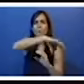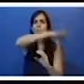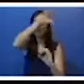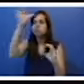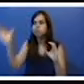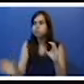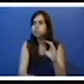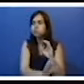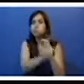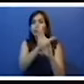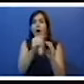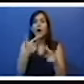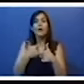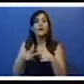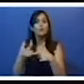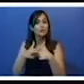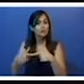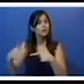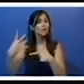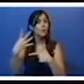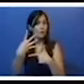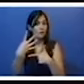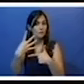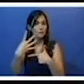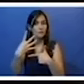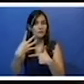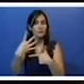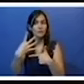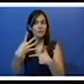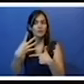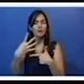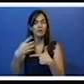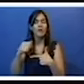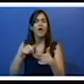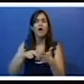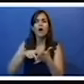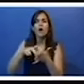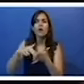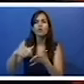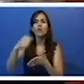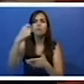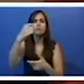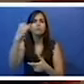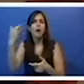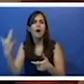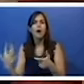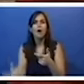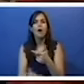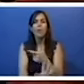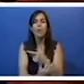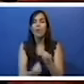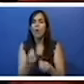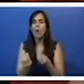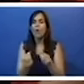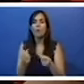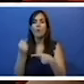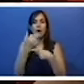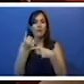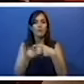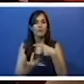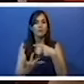Terra Foi dividida em quatro partes e andou as quatro partes como que eu represento isso na